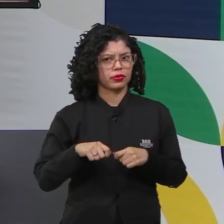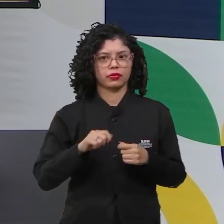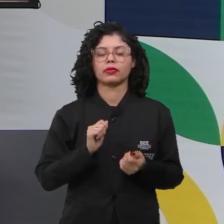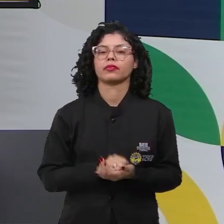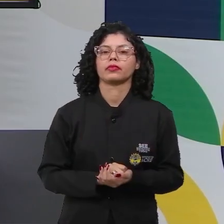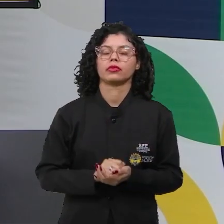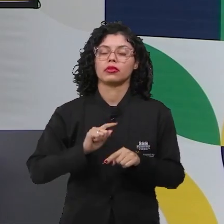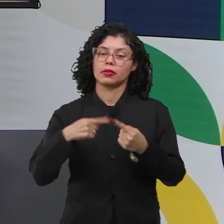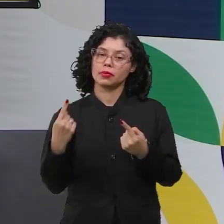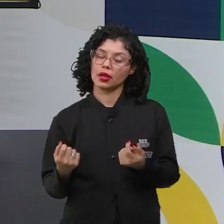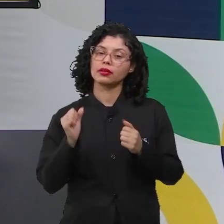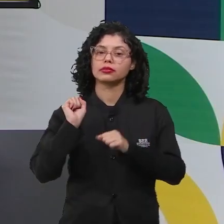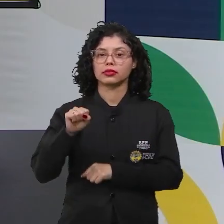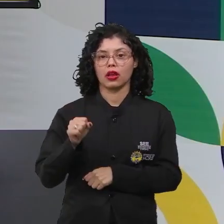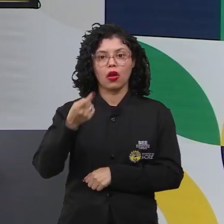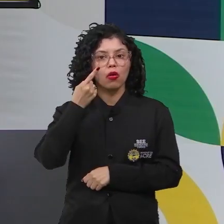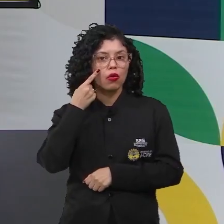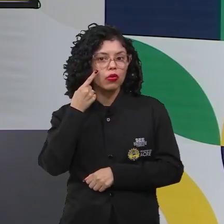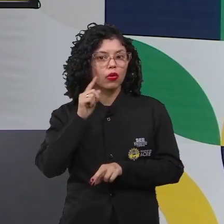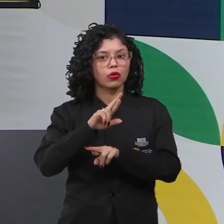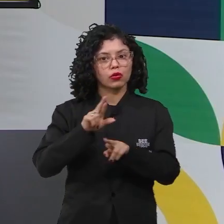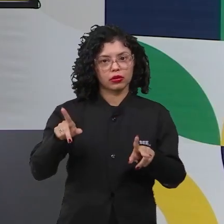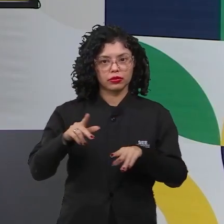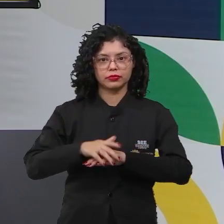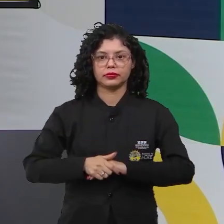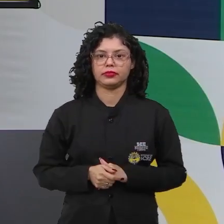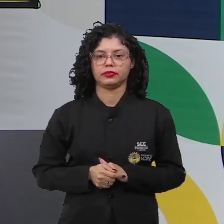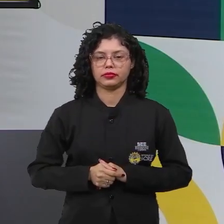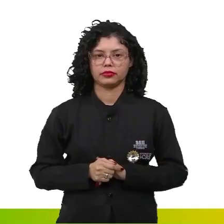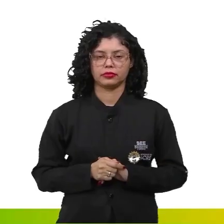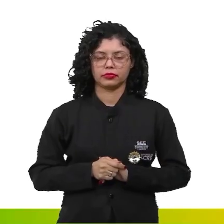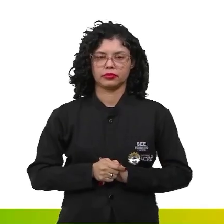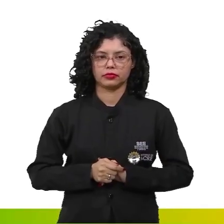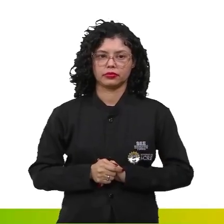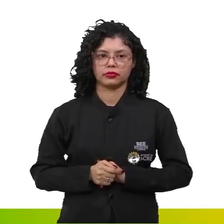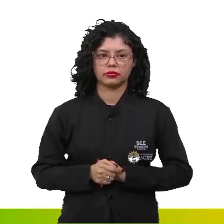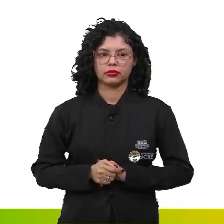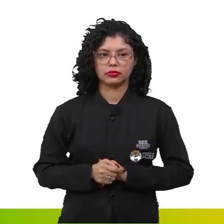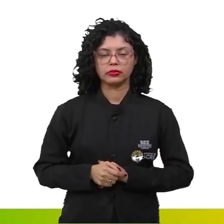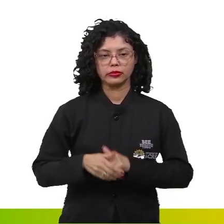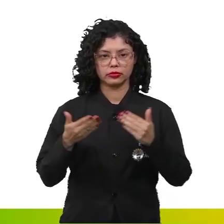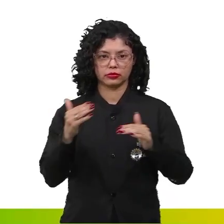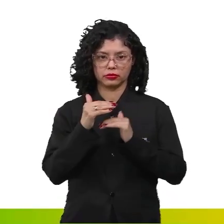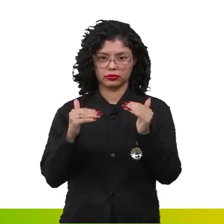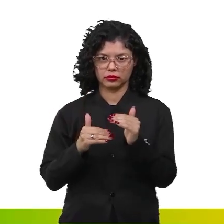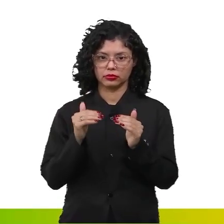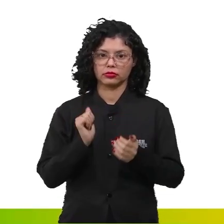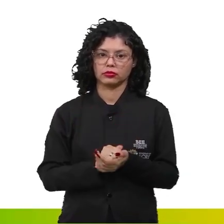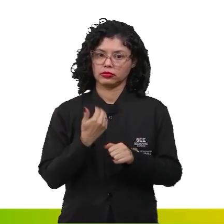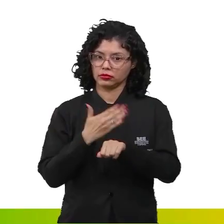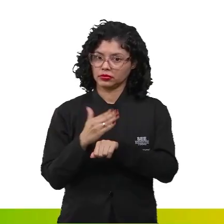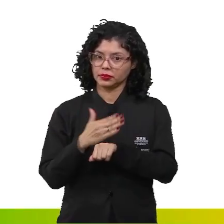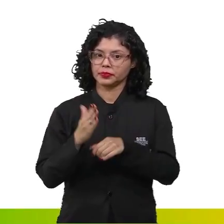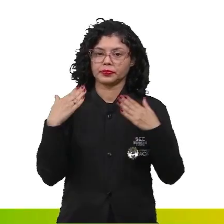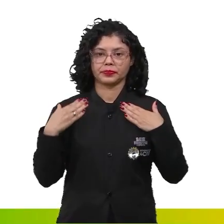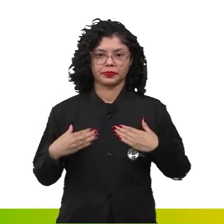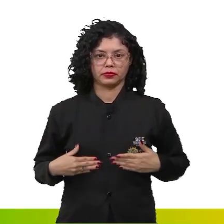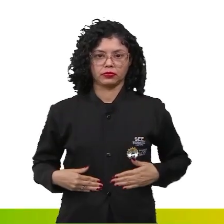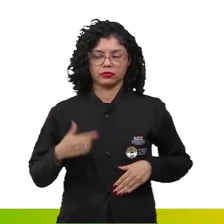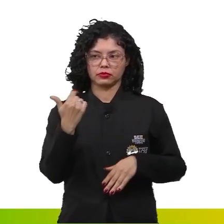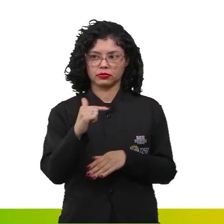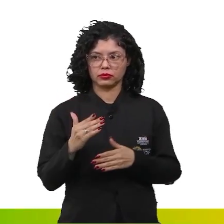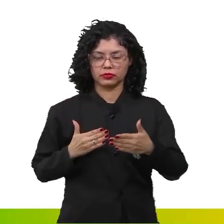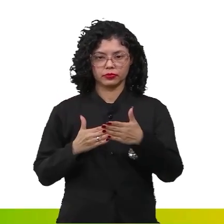só uma questão de olhar com uma outra perspectiva, ok? Então, contudo, nas práticas corporais não